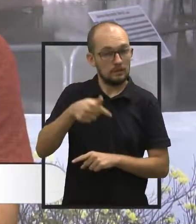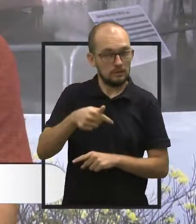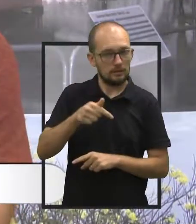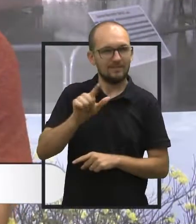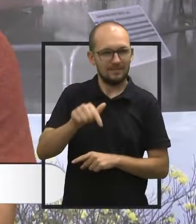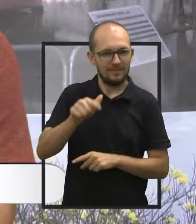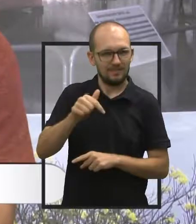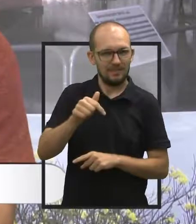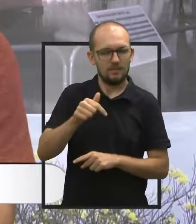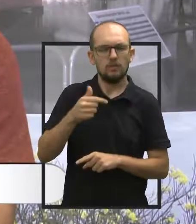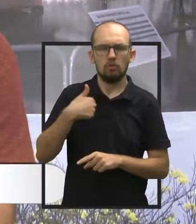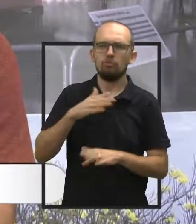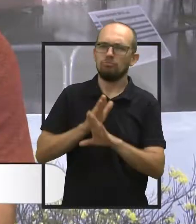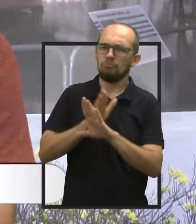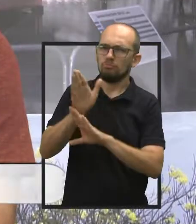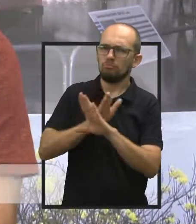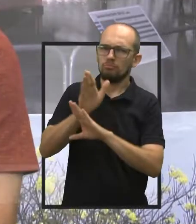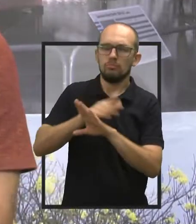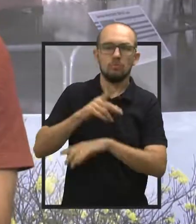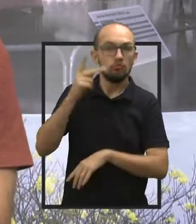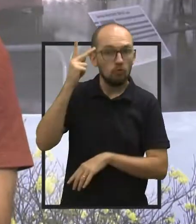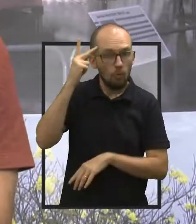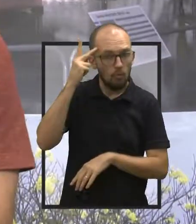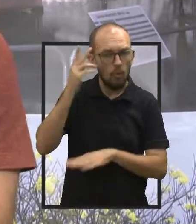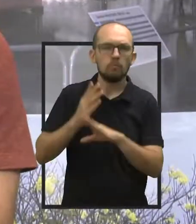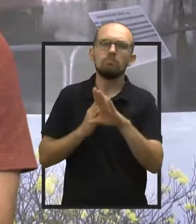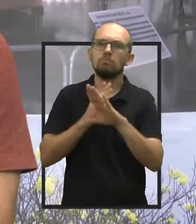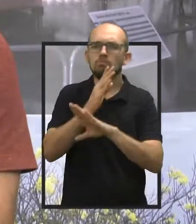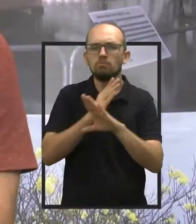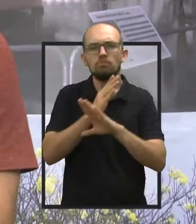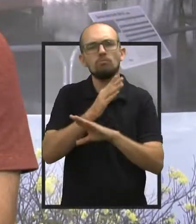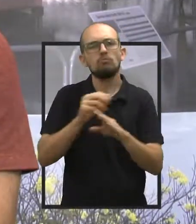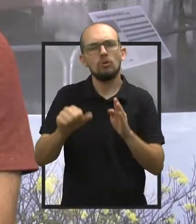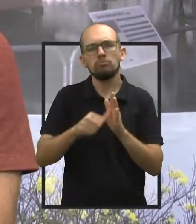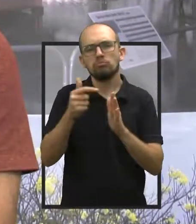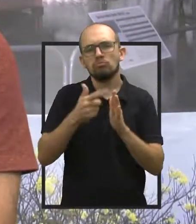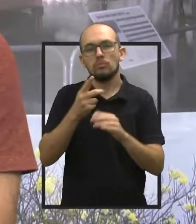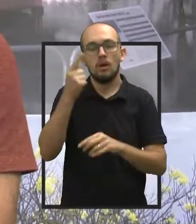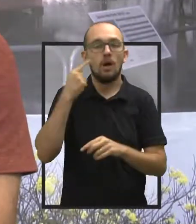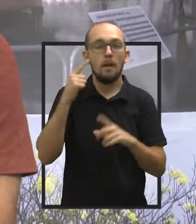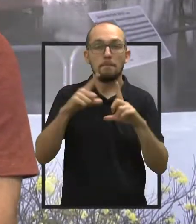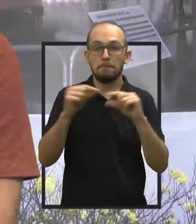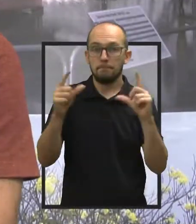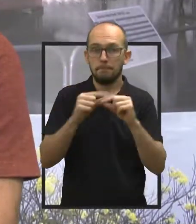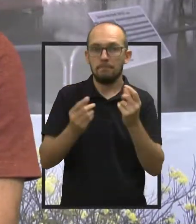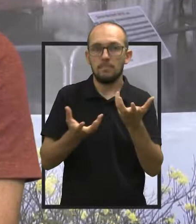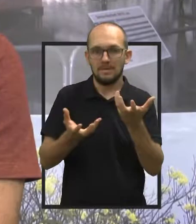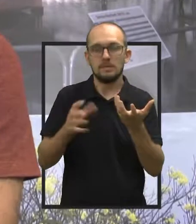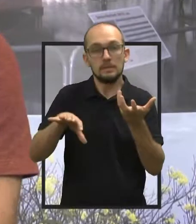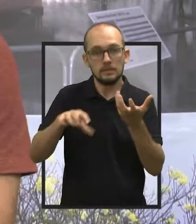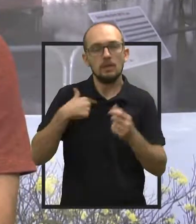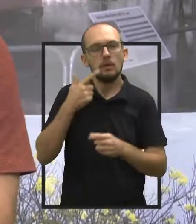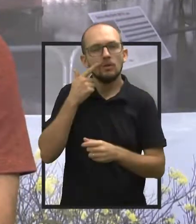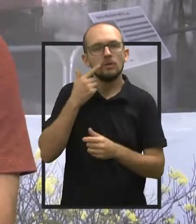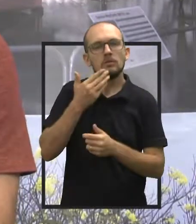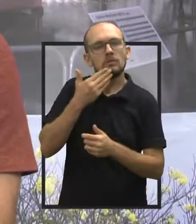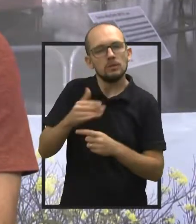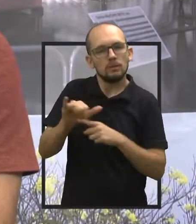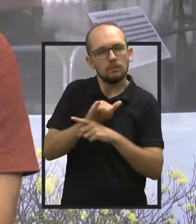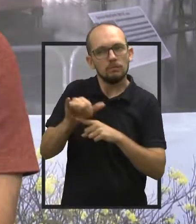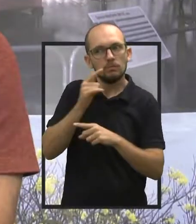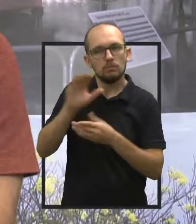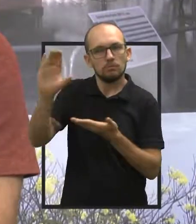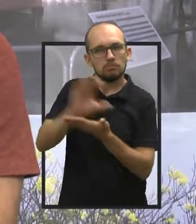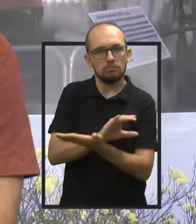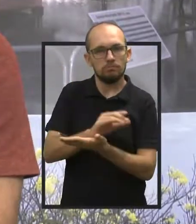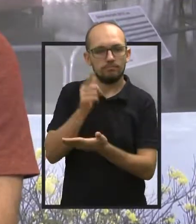várias vezes, tanto em São Paulo, né, como em Brasília, em busca de emendas parlamentares para atender a população do Jaú.